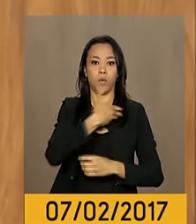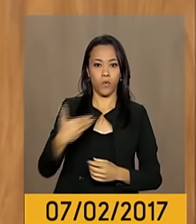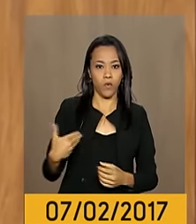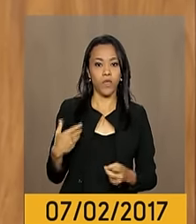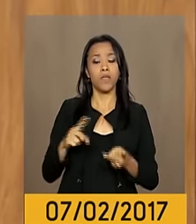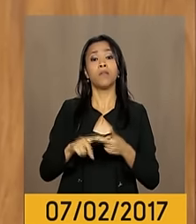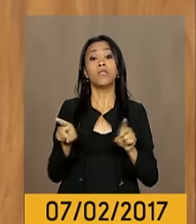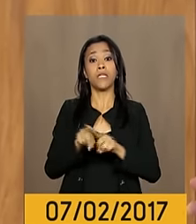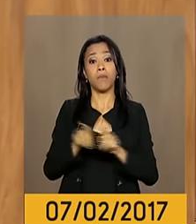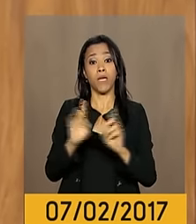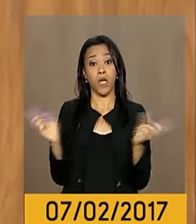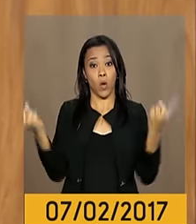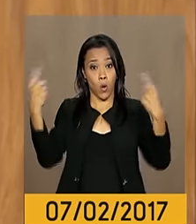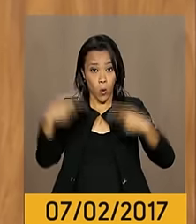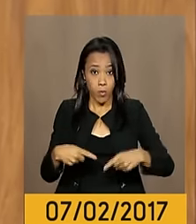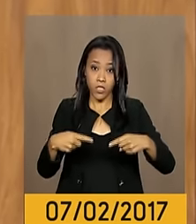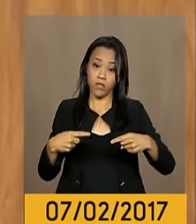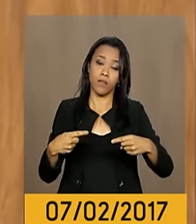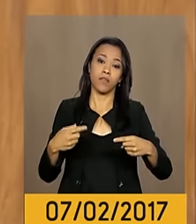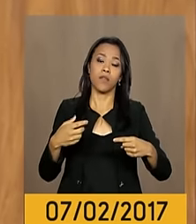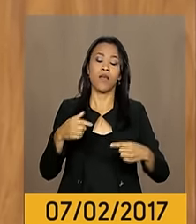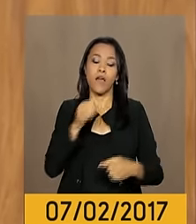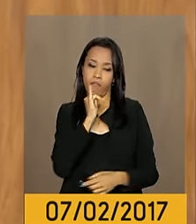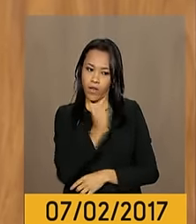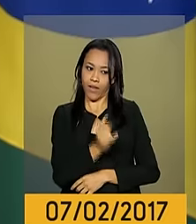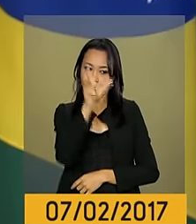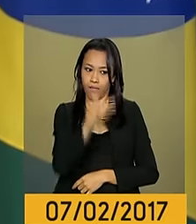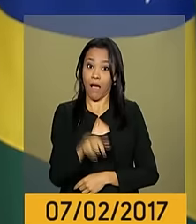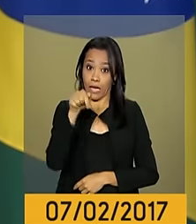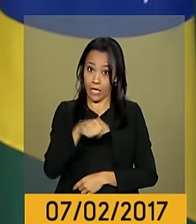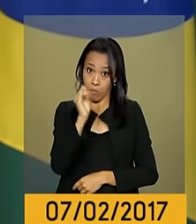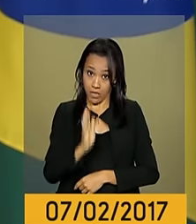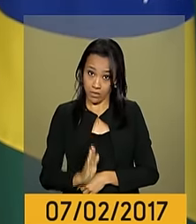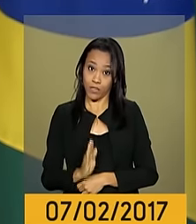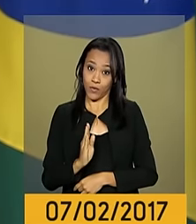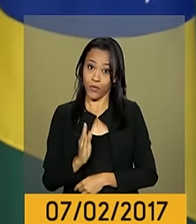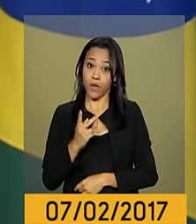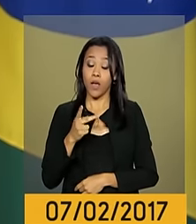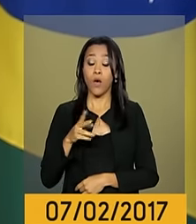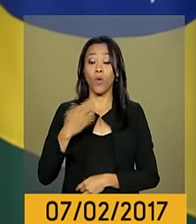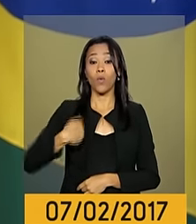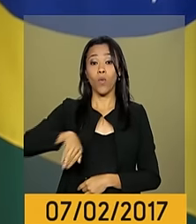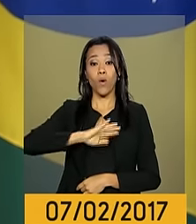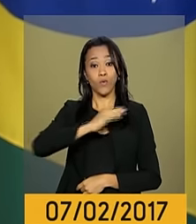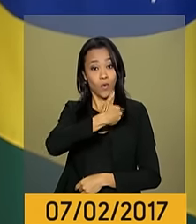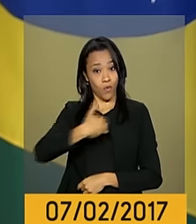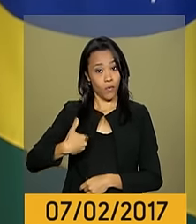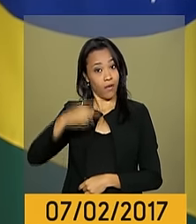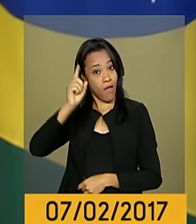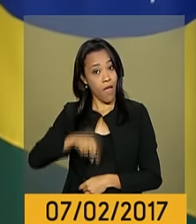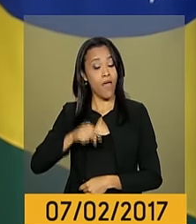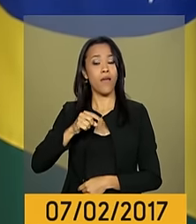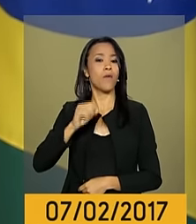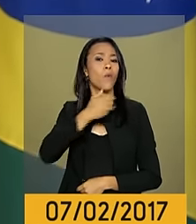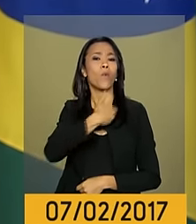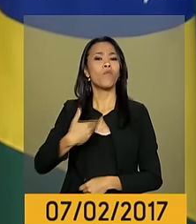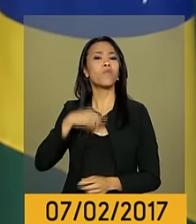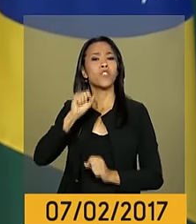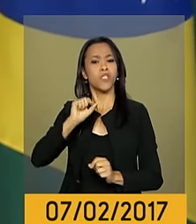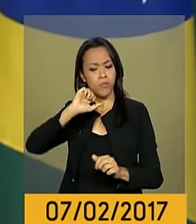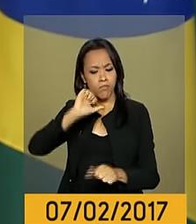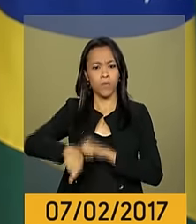competitividade aqui no Brasil Presidente macre eu tenho dito que o nosso governo é o governo das reformas e nós temos